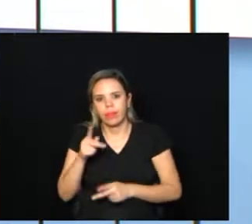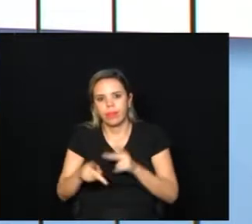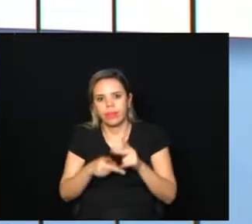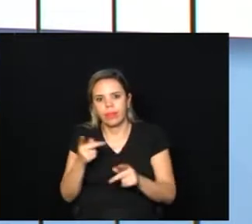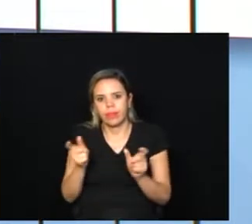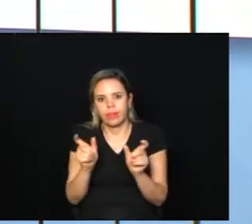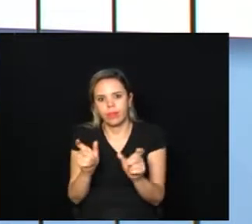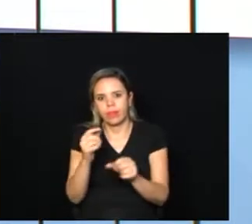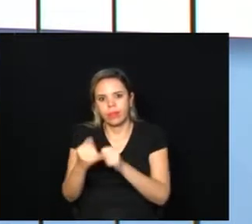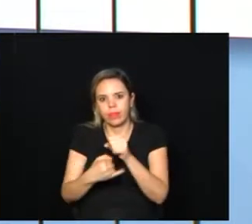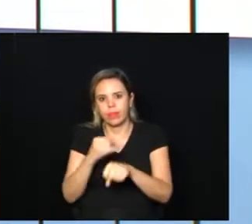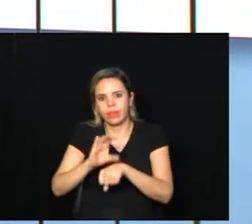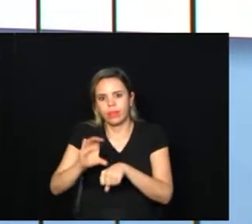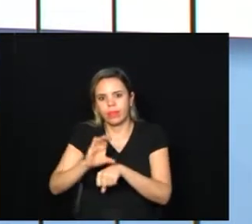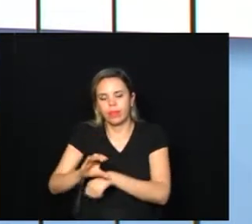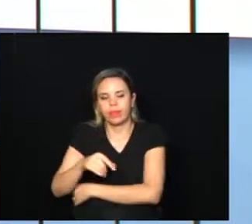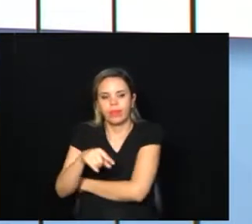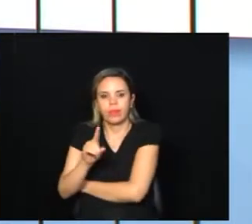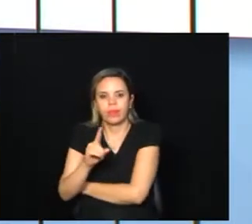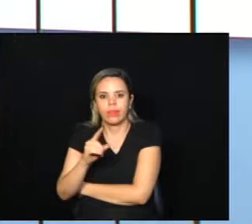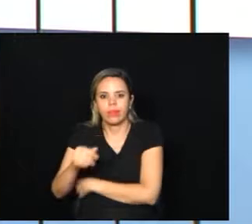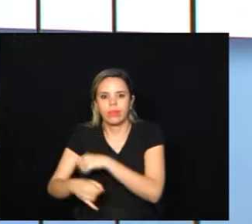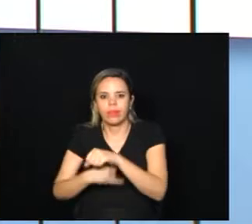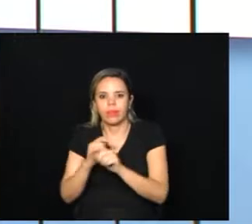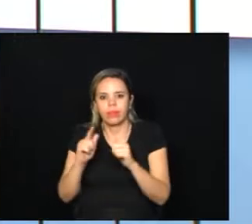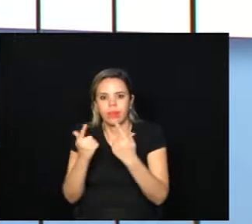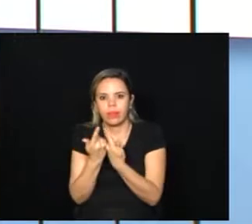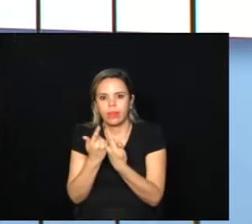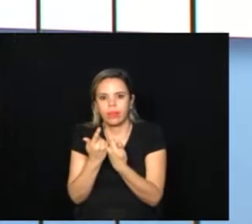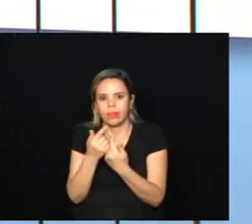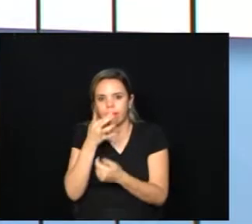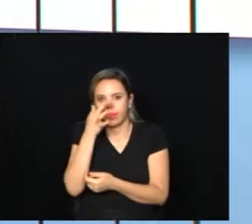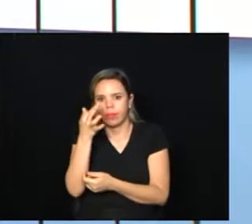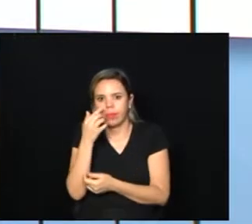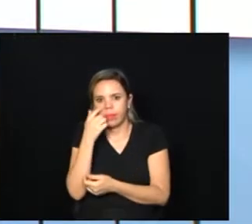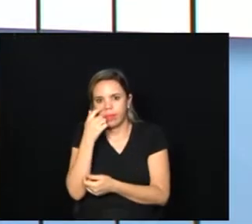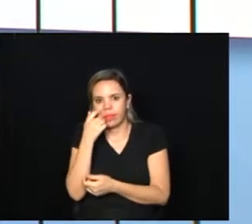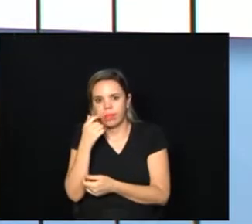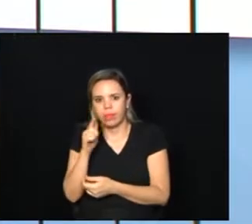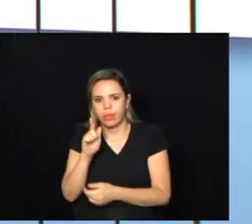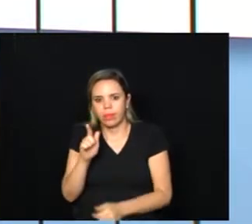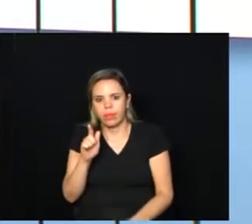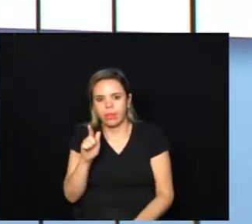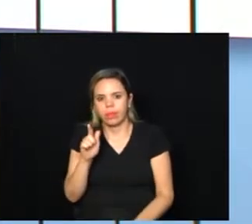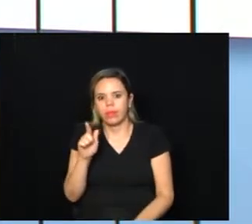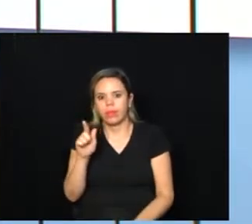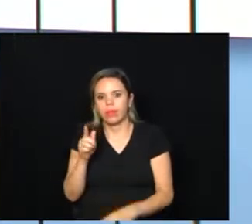colocou o link do curso lá no site do Grupo Primavera, que é